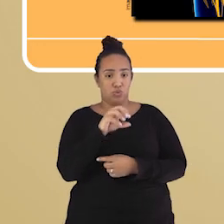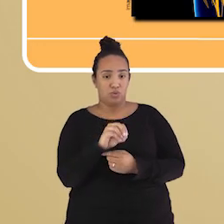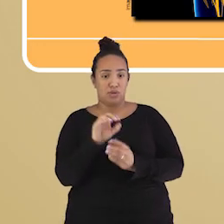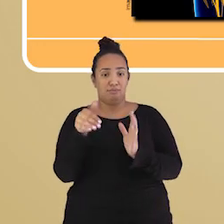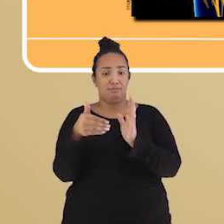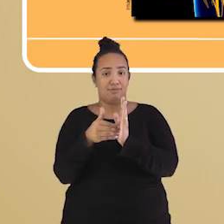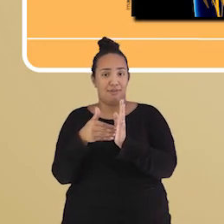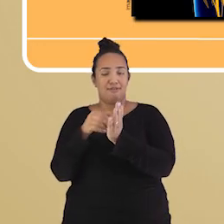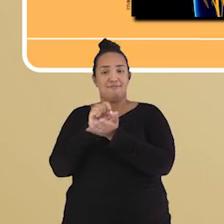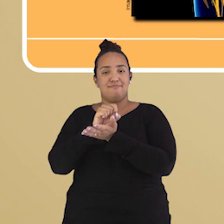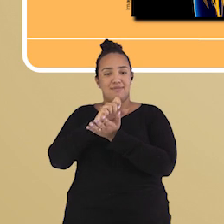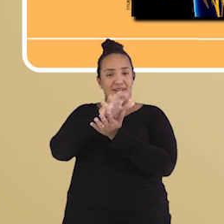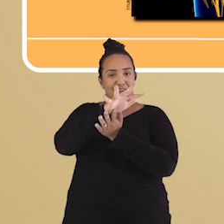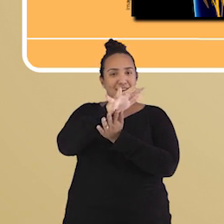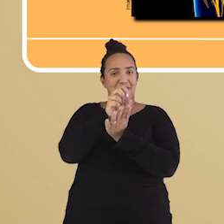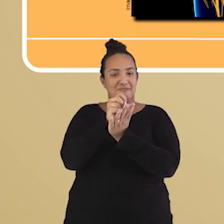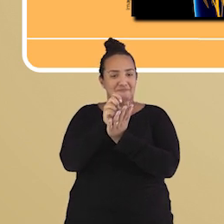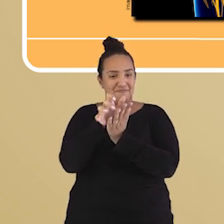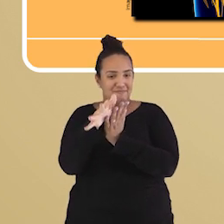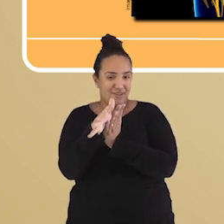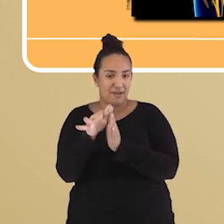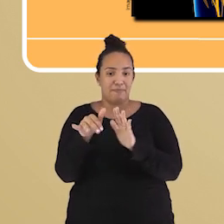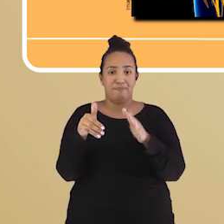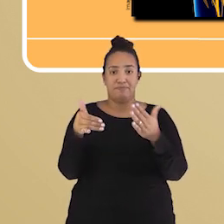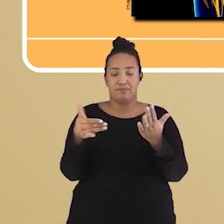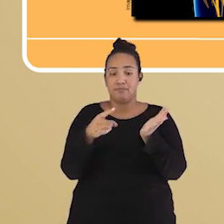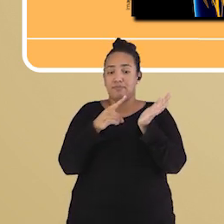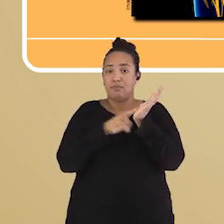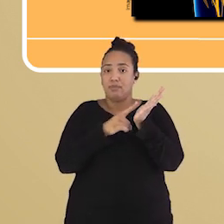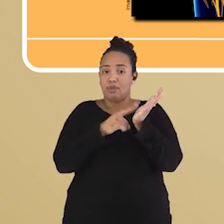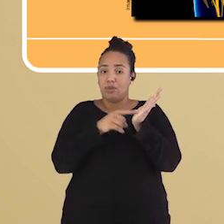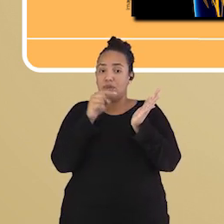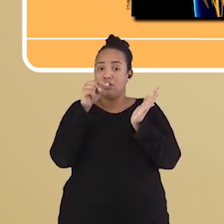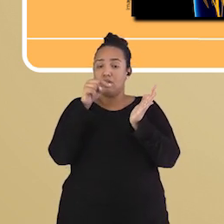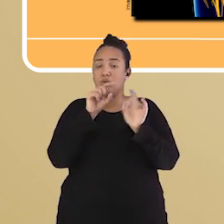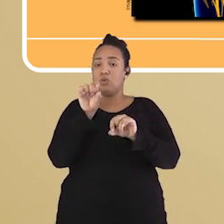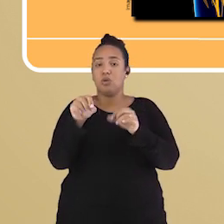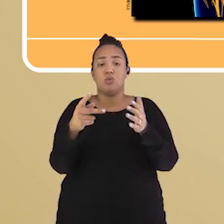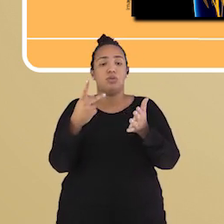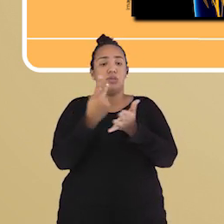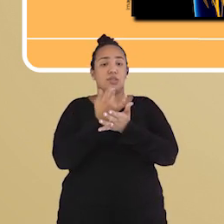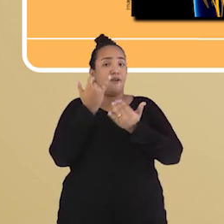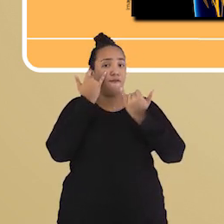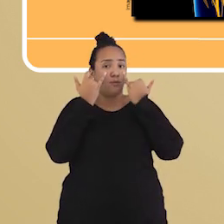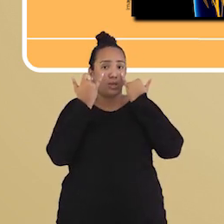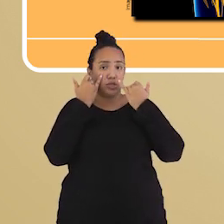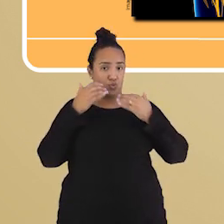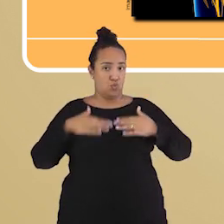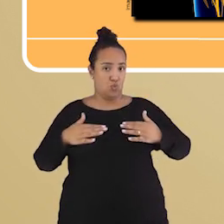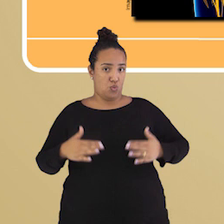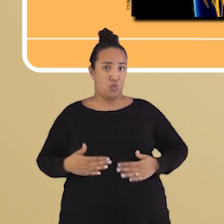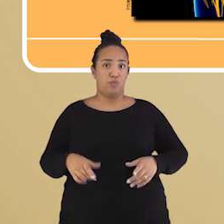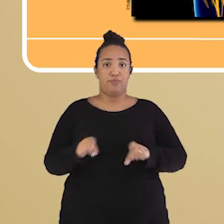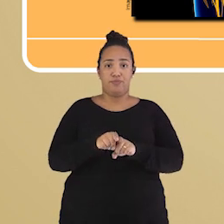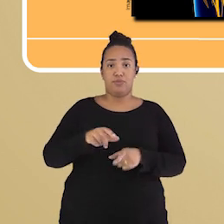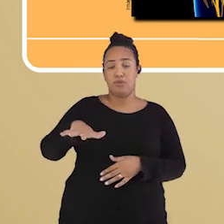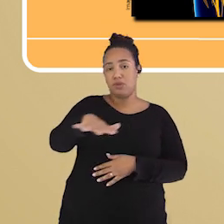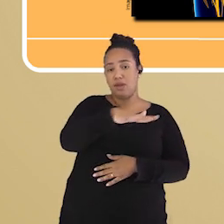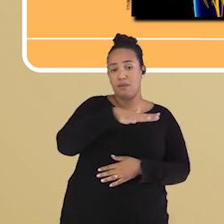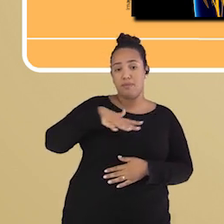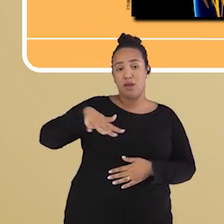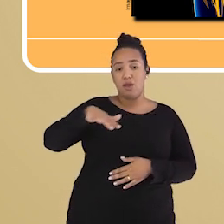A transmissão do impulso nervoso pelos neurônios possibilita que as informações do corpo e do ambiente